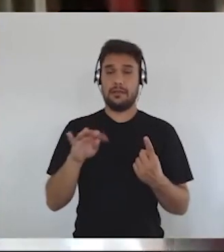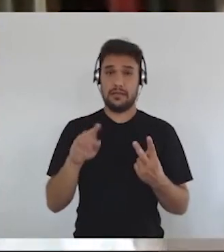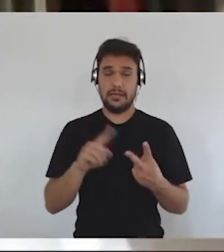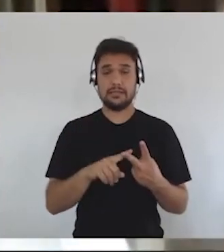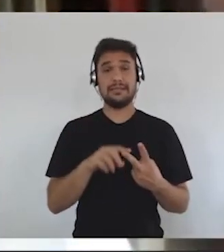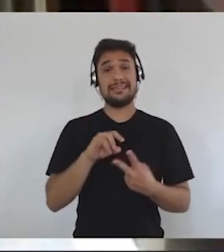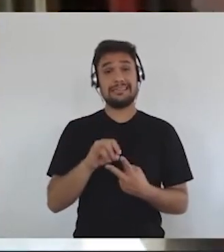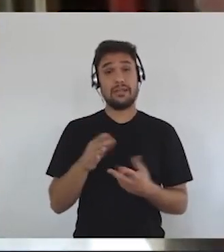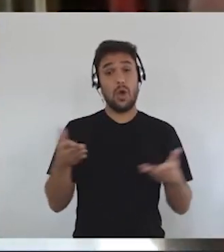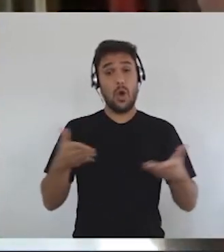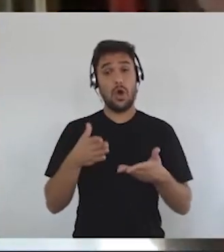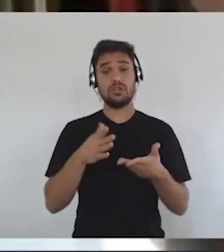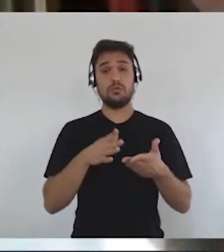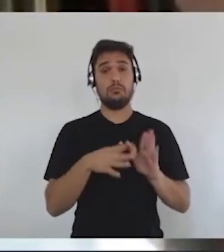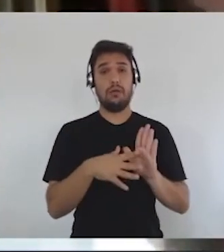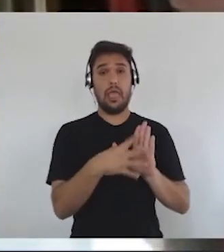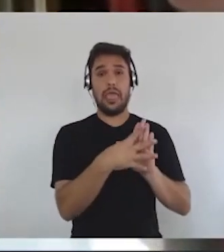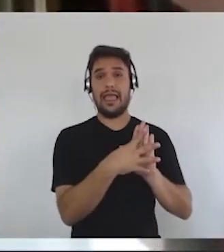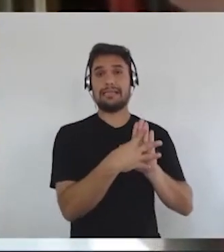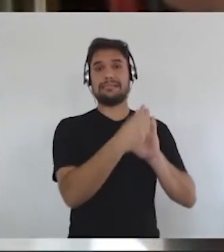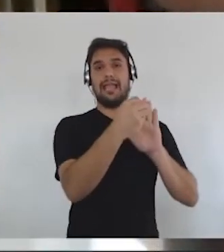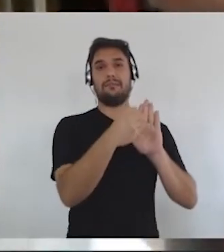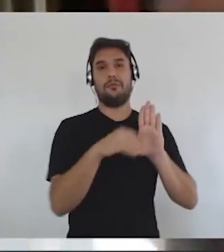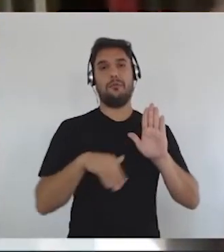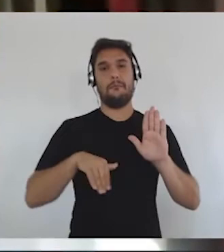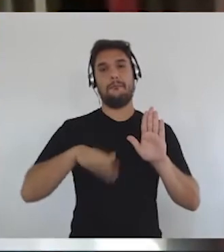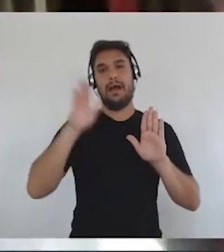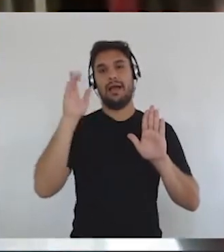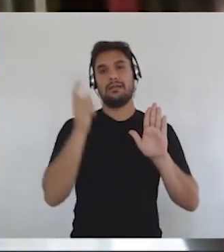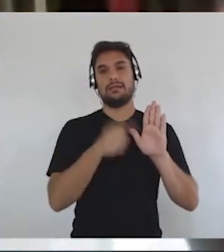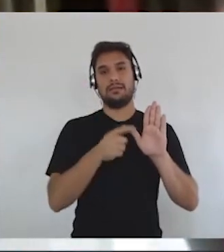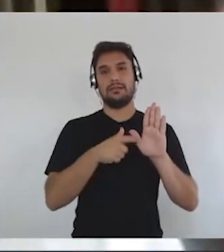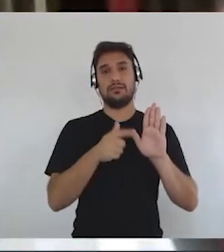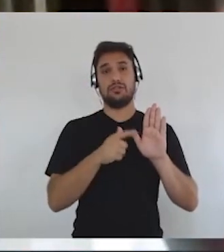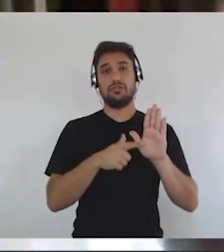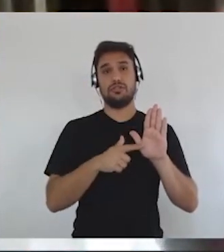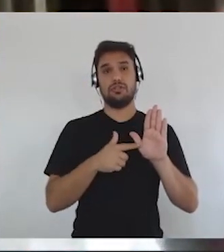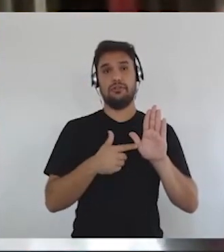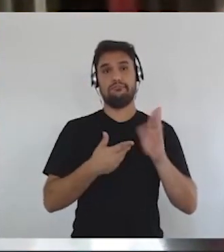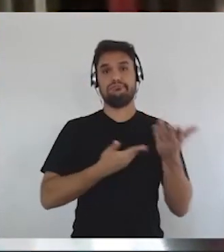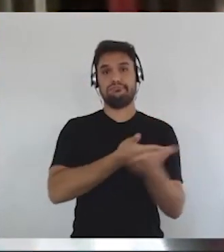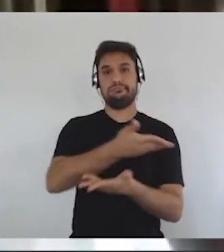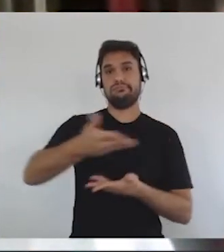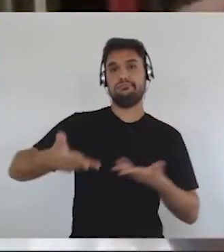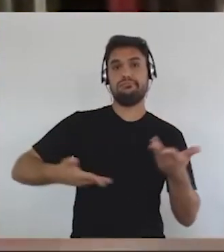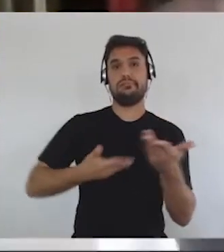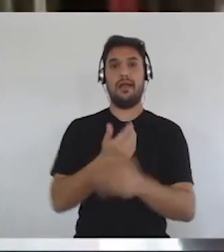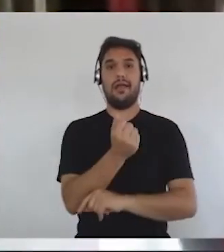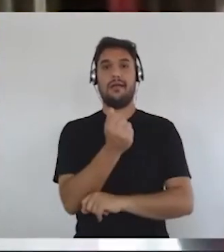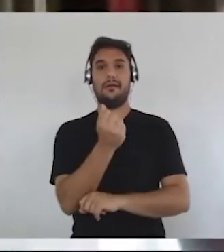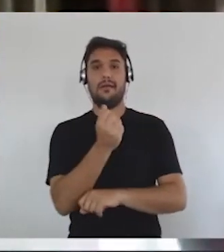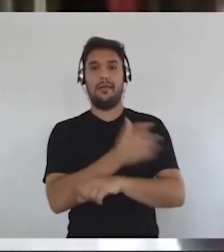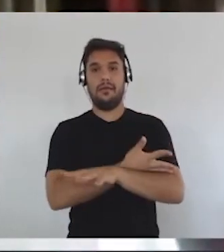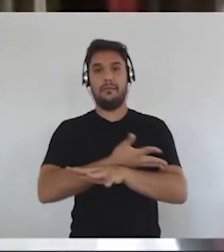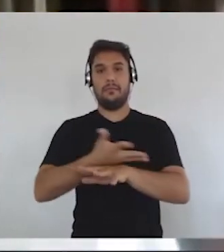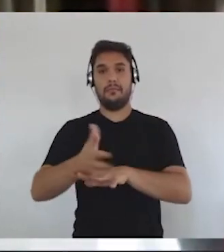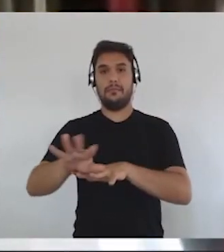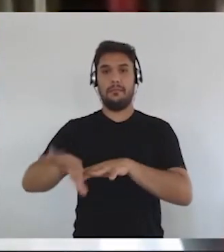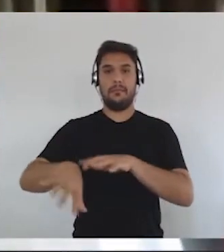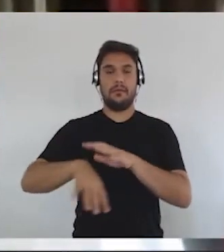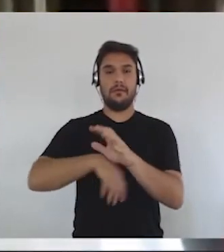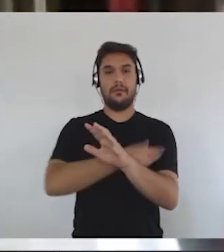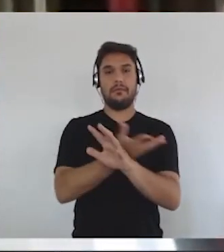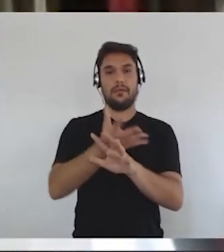até hoje o grande exemplo de patrimônio comum da humanidade era o meio ambiente e uma